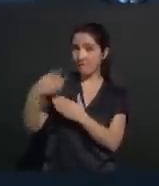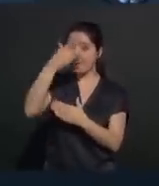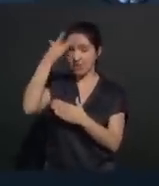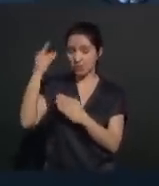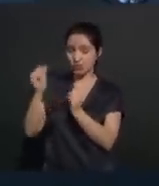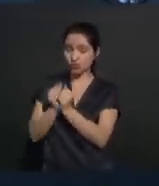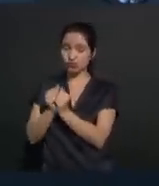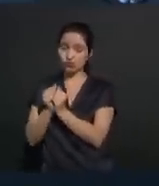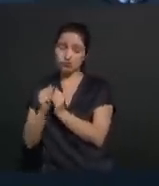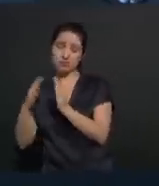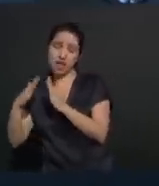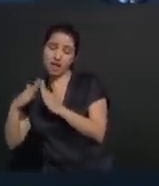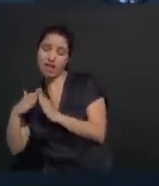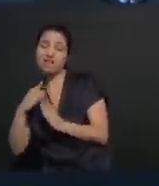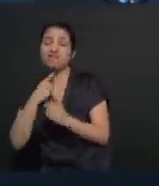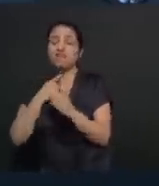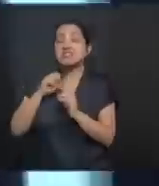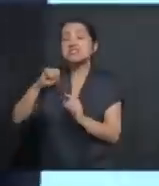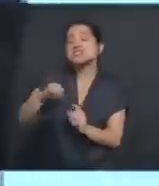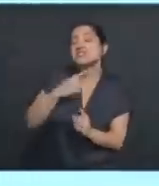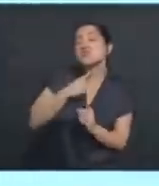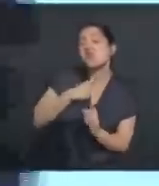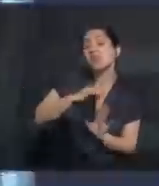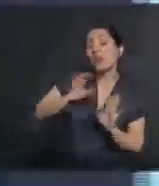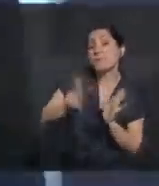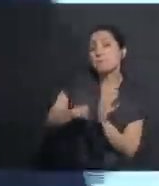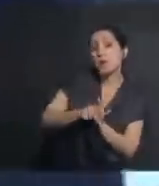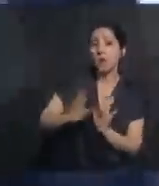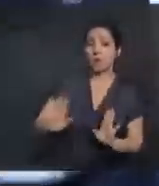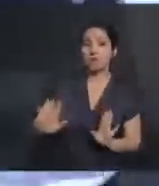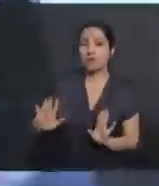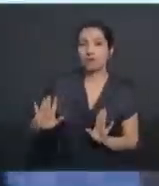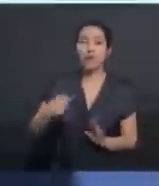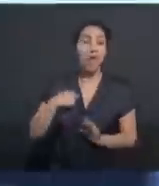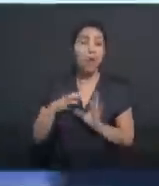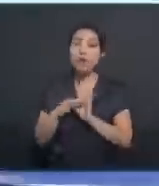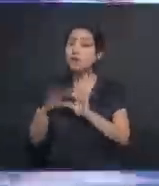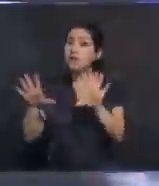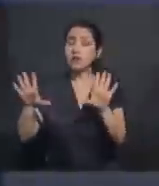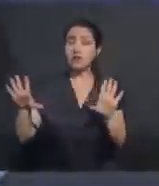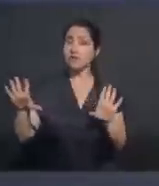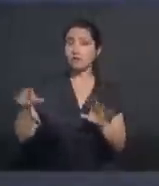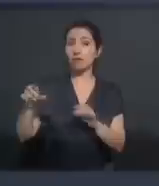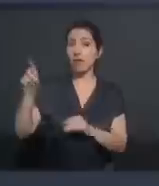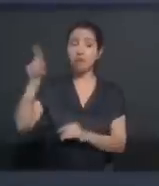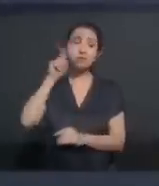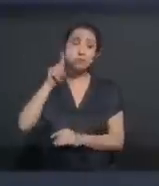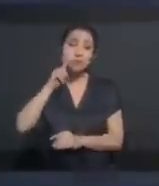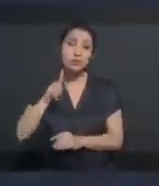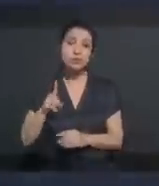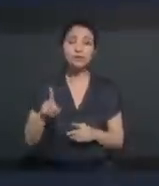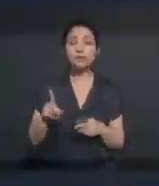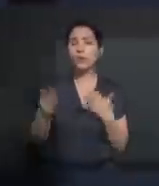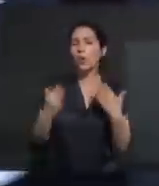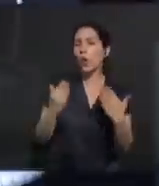leria minha Bíblia se eu quiser. Eu sei o que é isso aqui. Porque o Zé até 17 anos era o queridinho protegido do